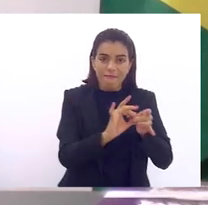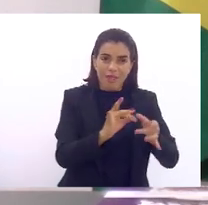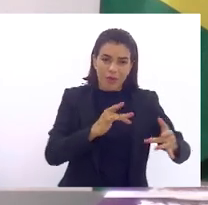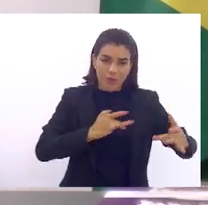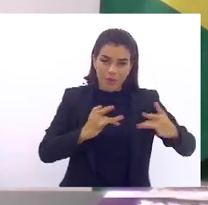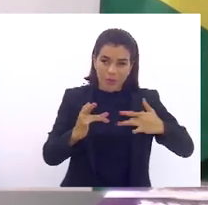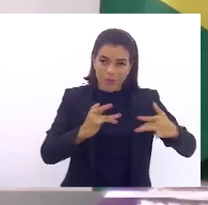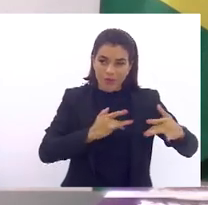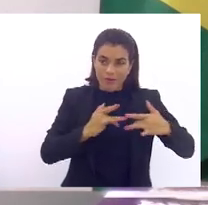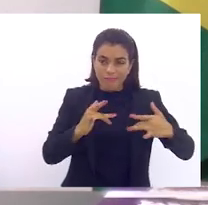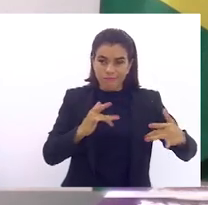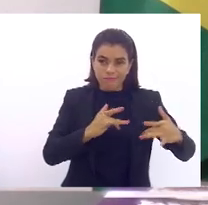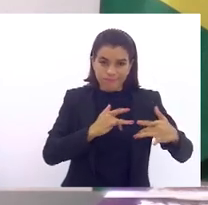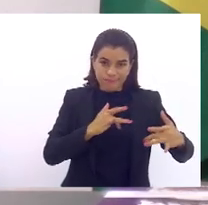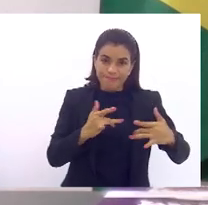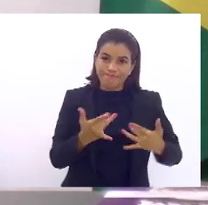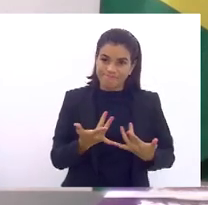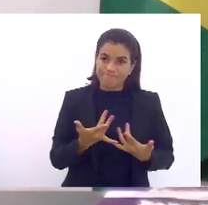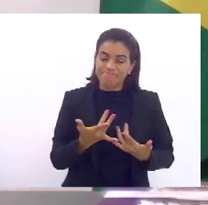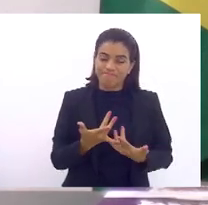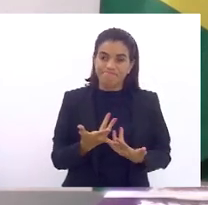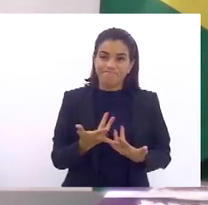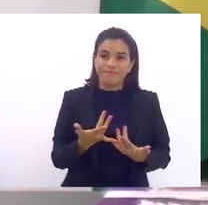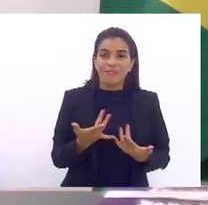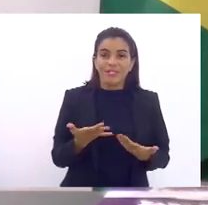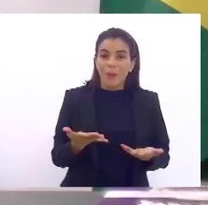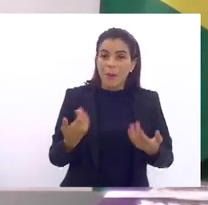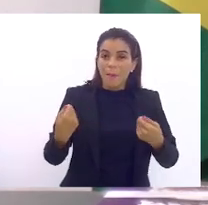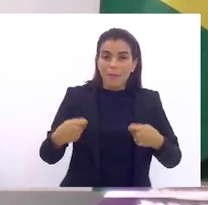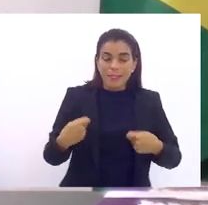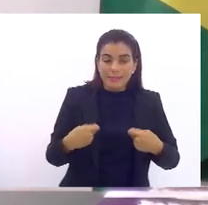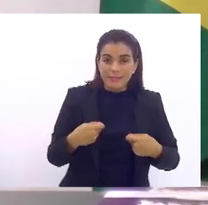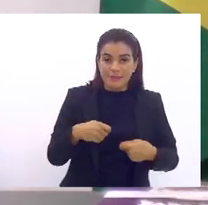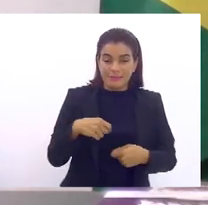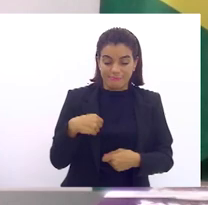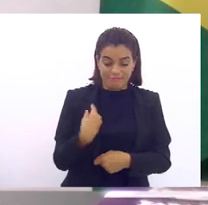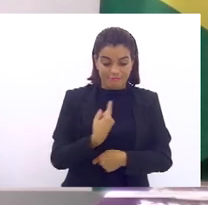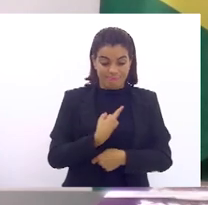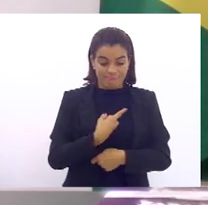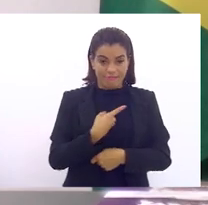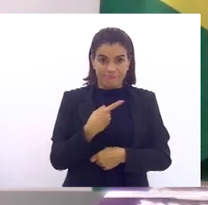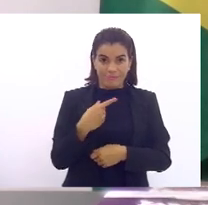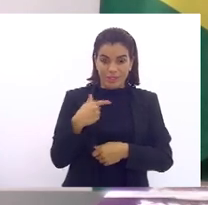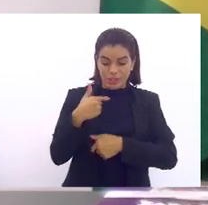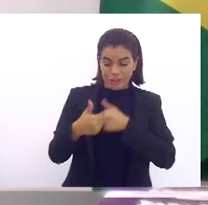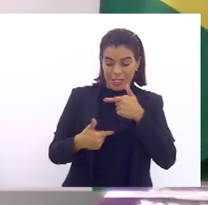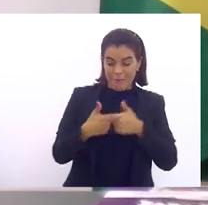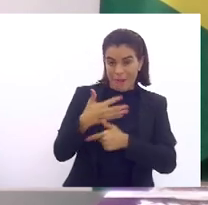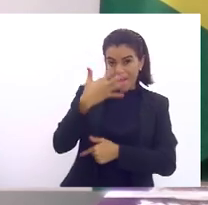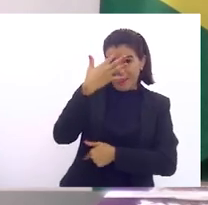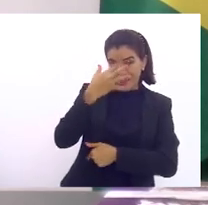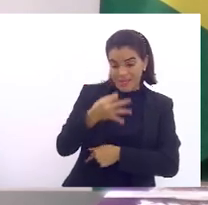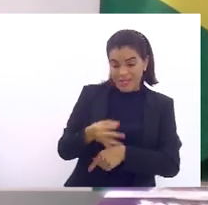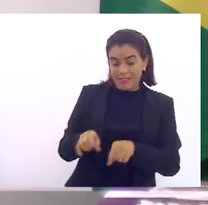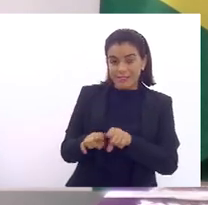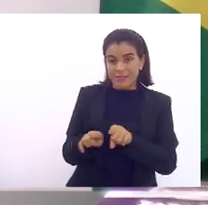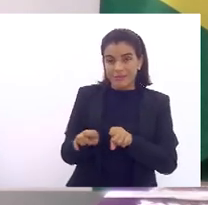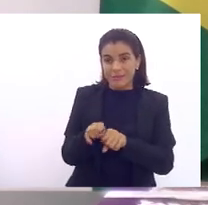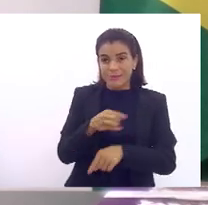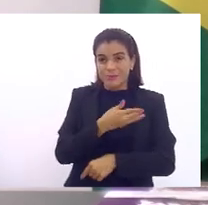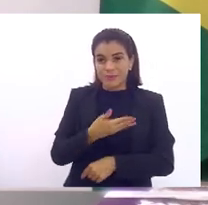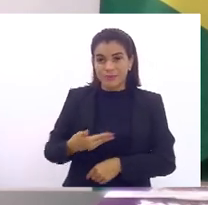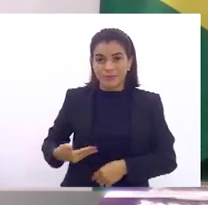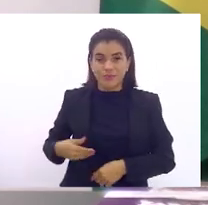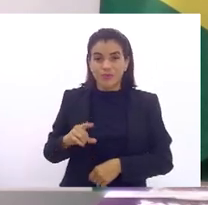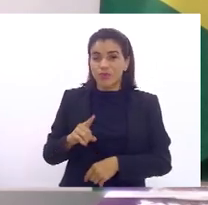a vítima realmente então é preciso que a gente entenda isso e o estado não se torne mais um fator